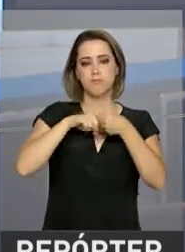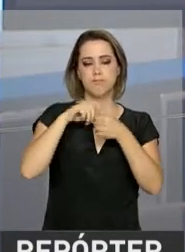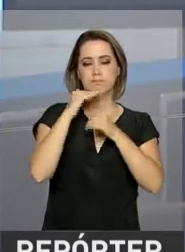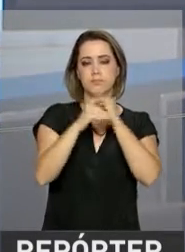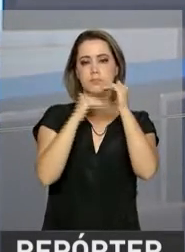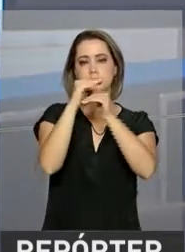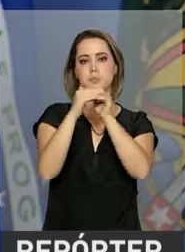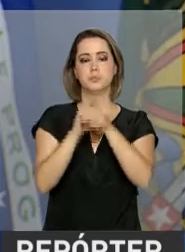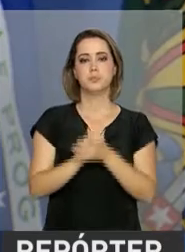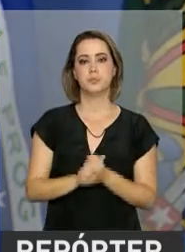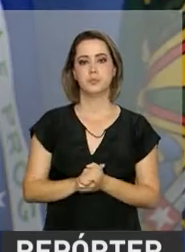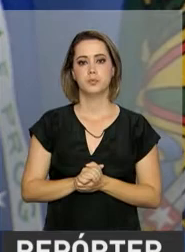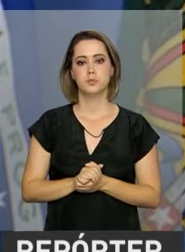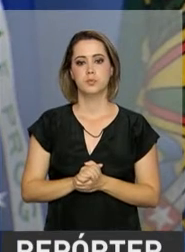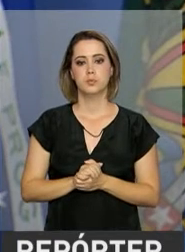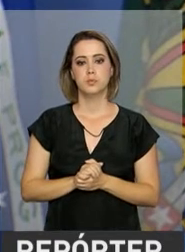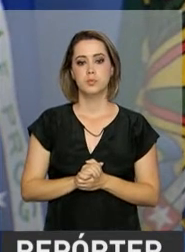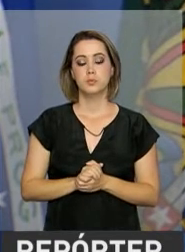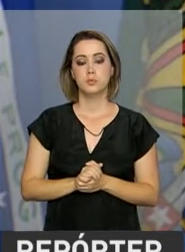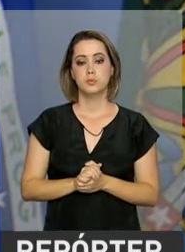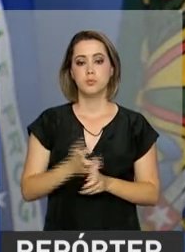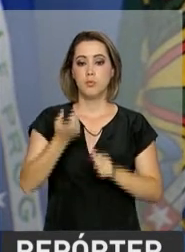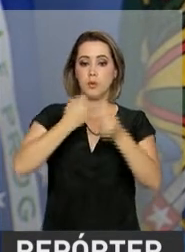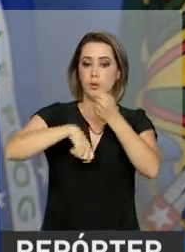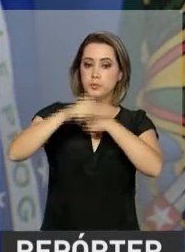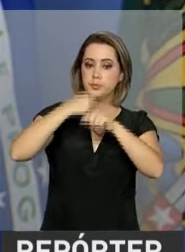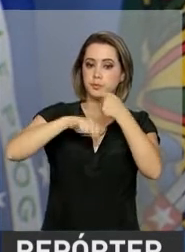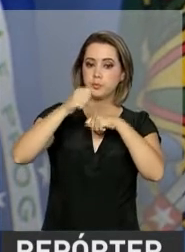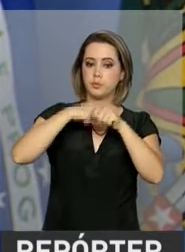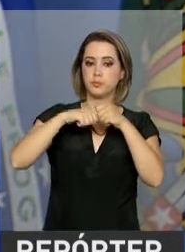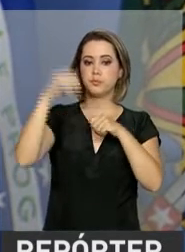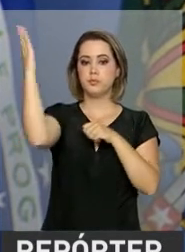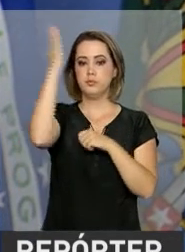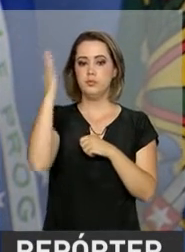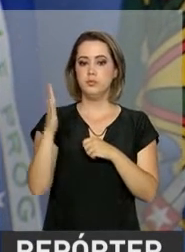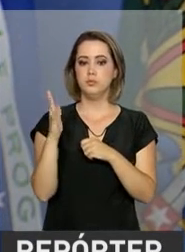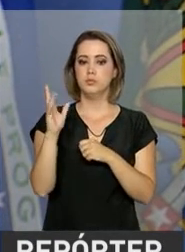a crescer. A economia brasileira